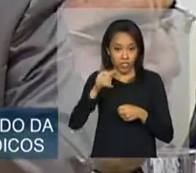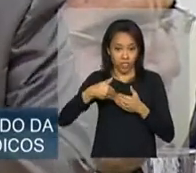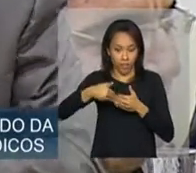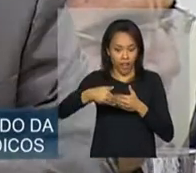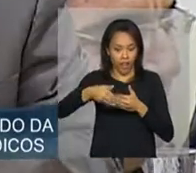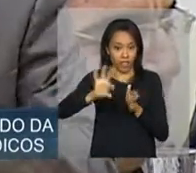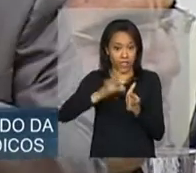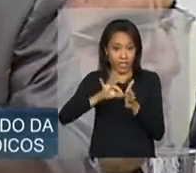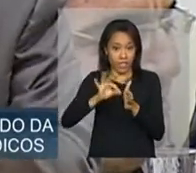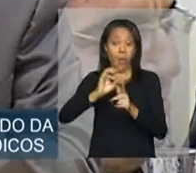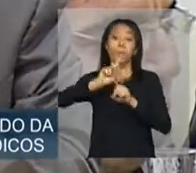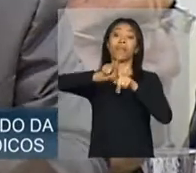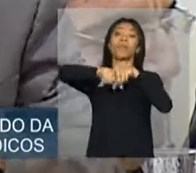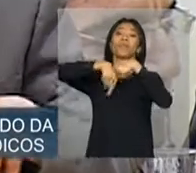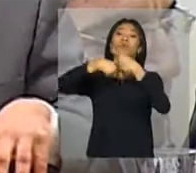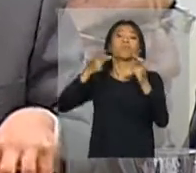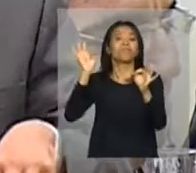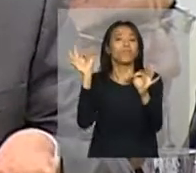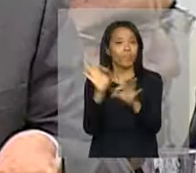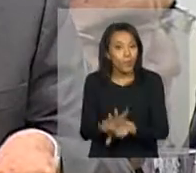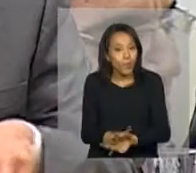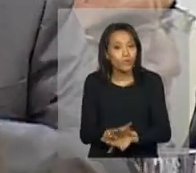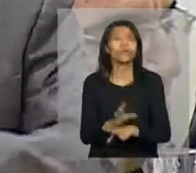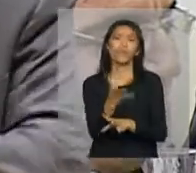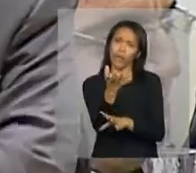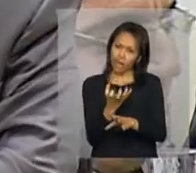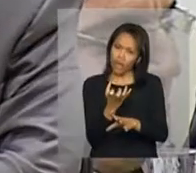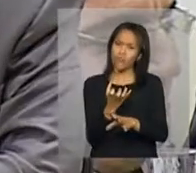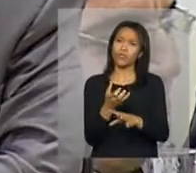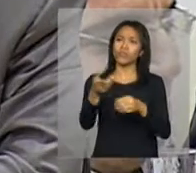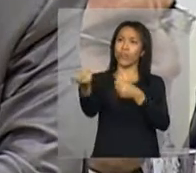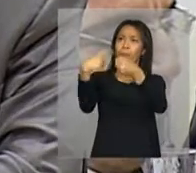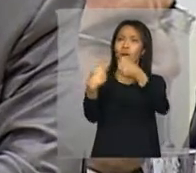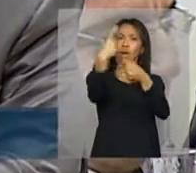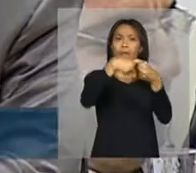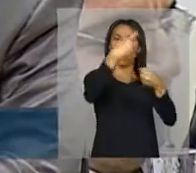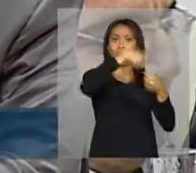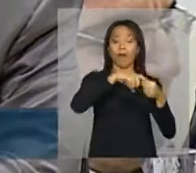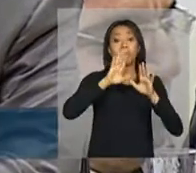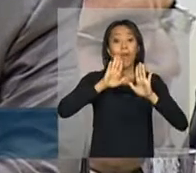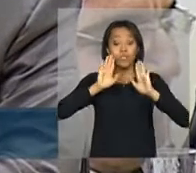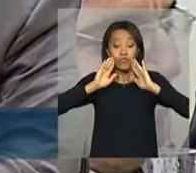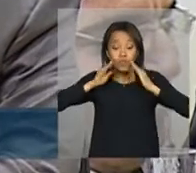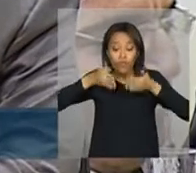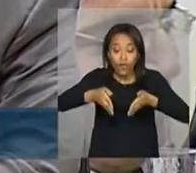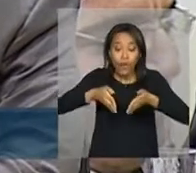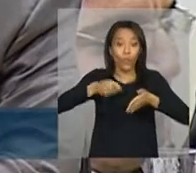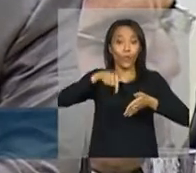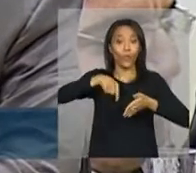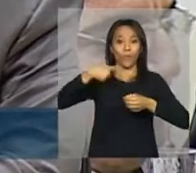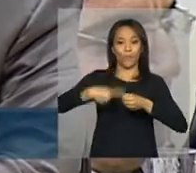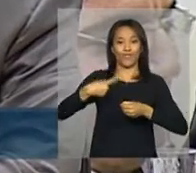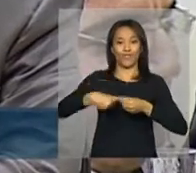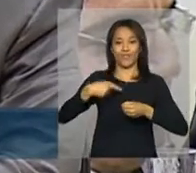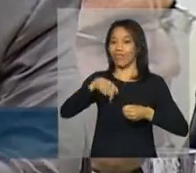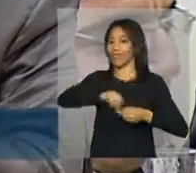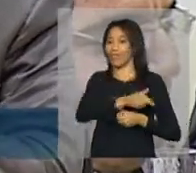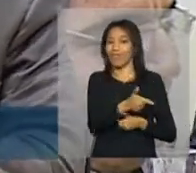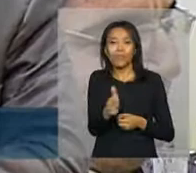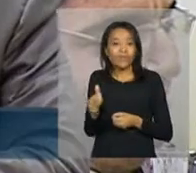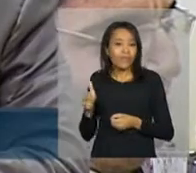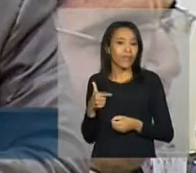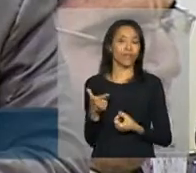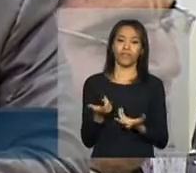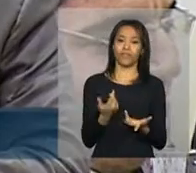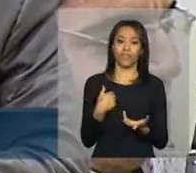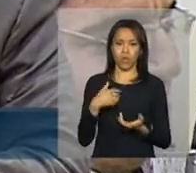um Panorama melhor que nos interessa a parcerias bilaterais com foco nos municípios que não teve nenhum tipo de